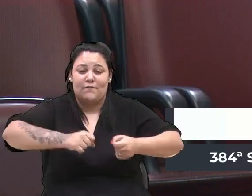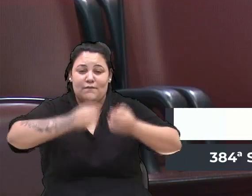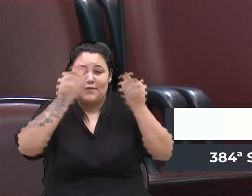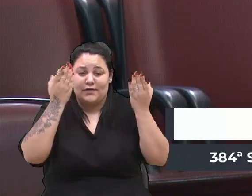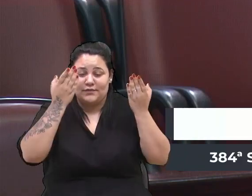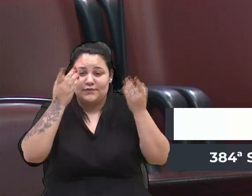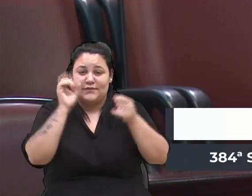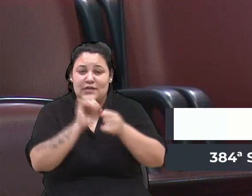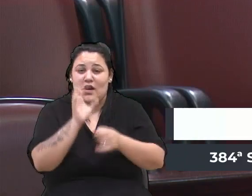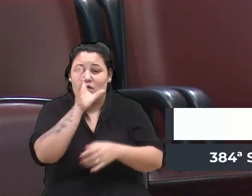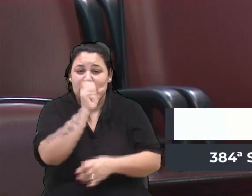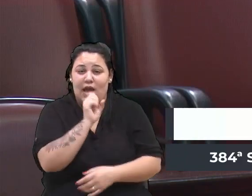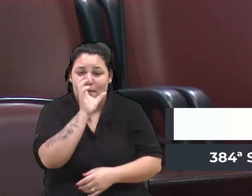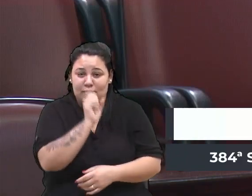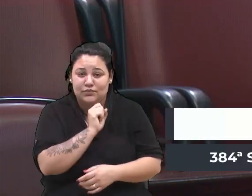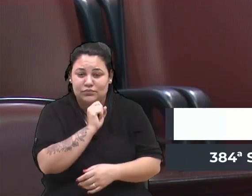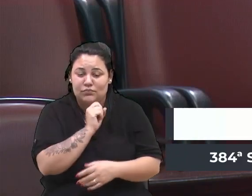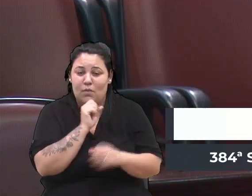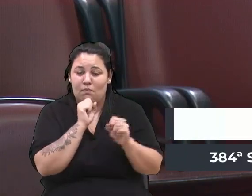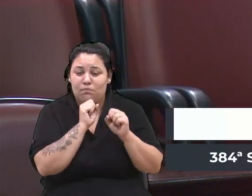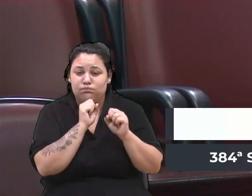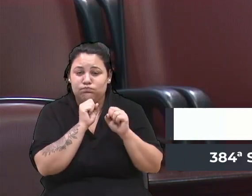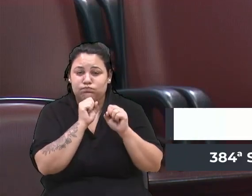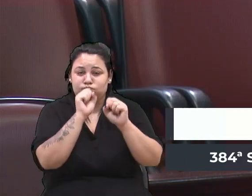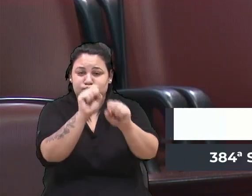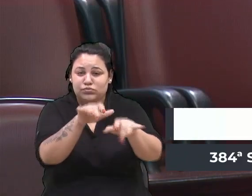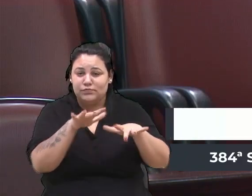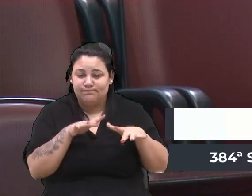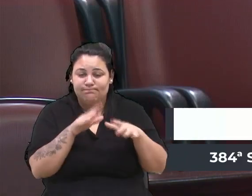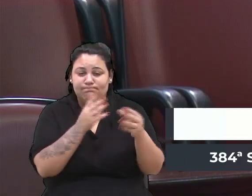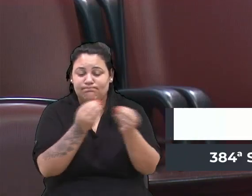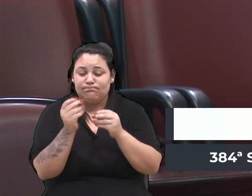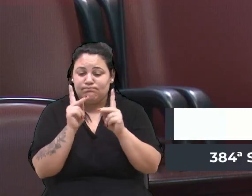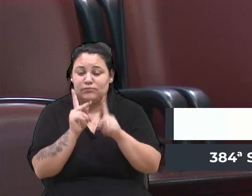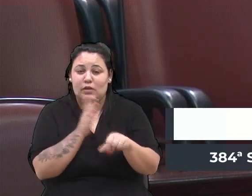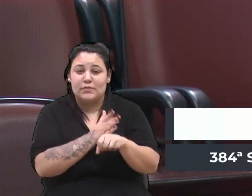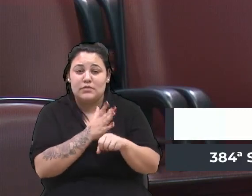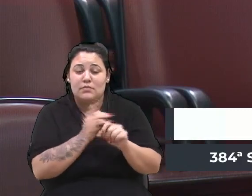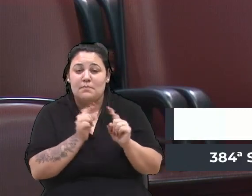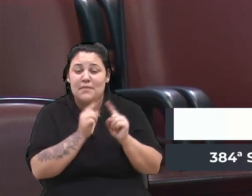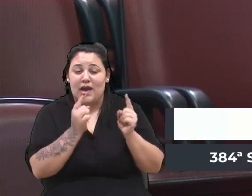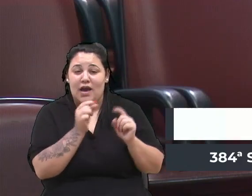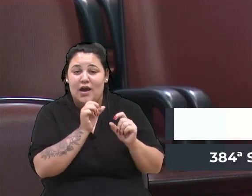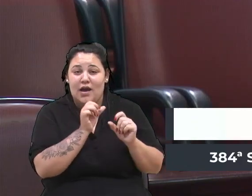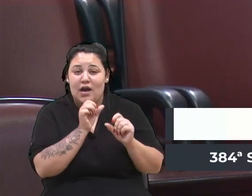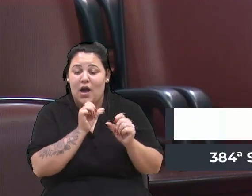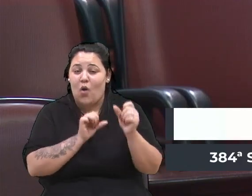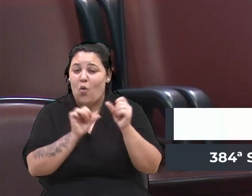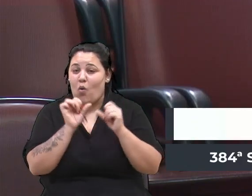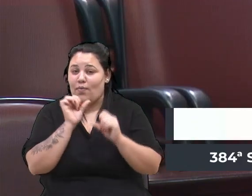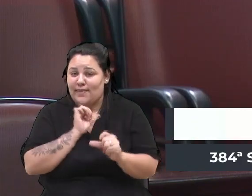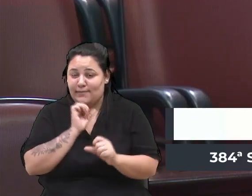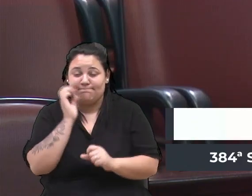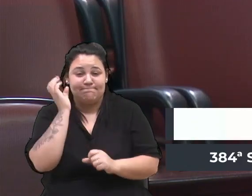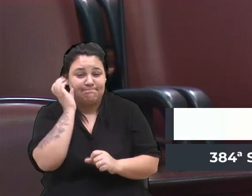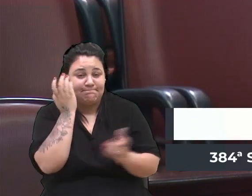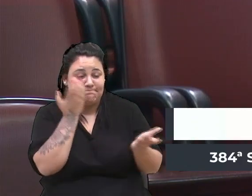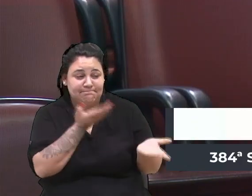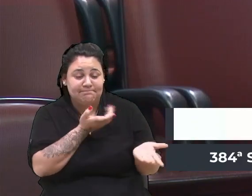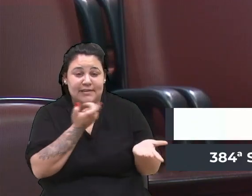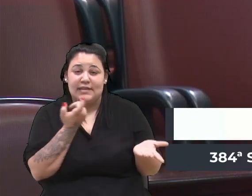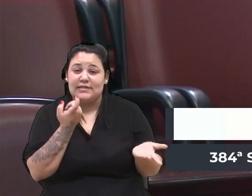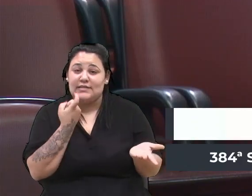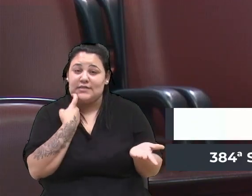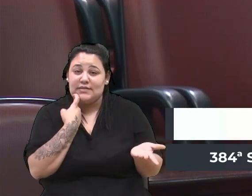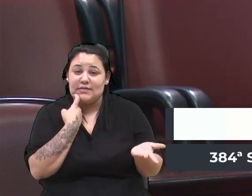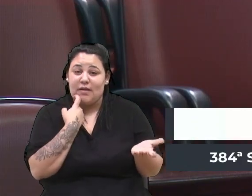sábado. Multidão de pessoas aqui. Mas, pelo contrário, vereador Cadore, na sexta-feira o plenário estava